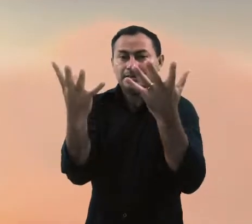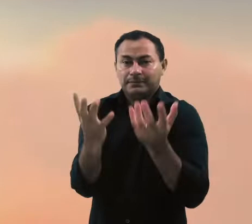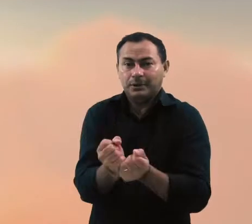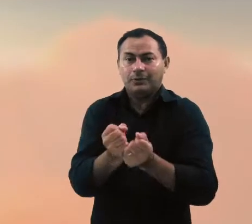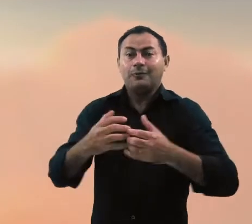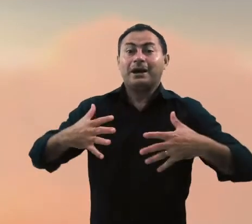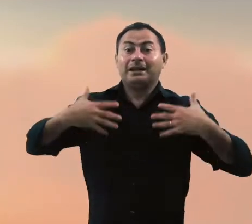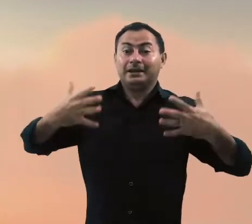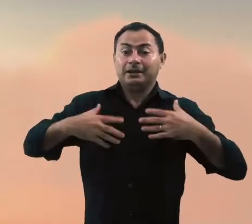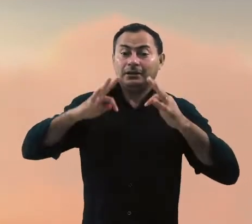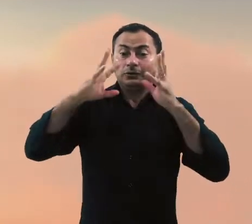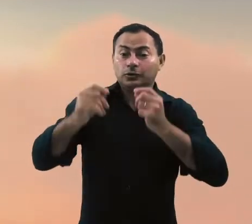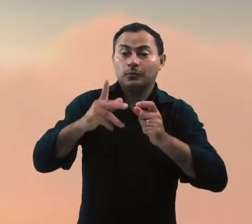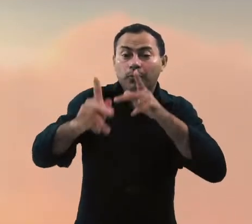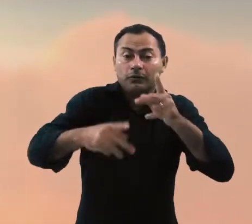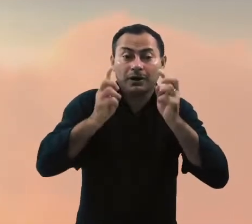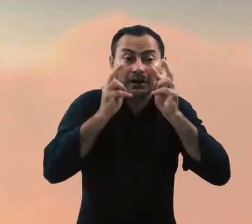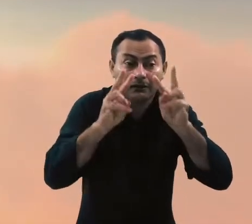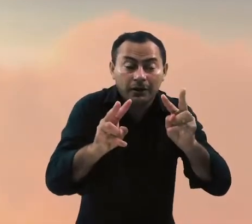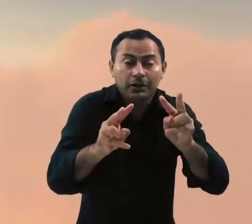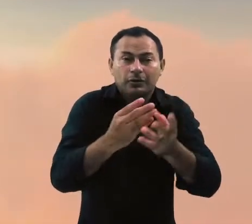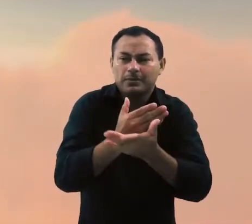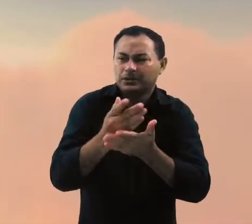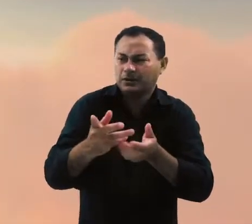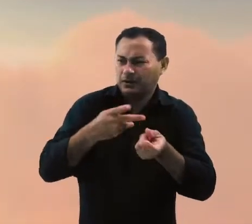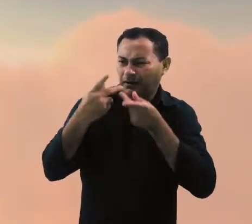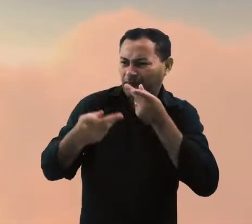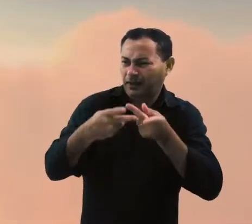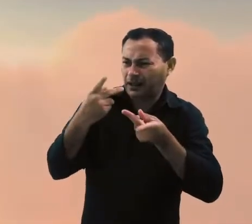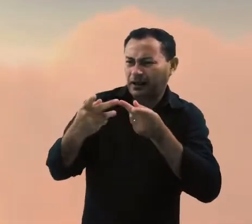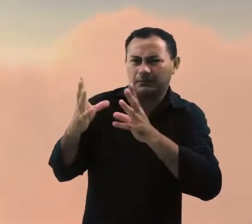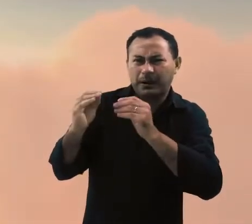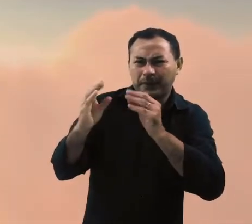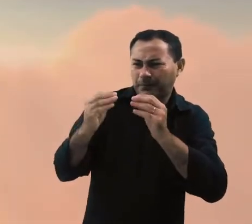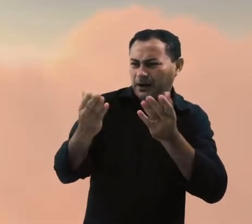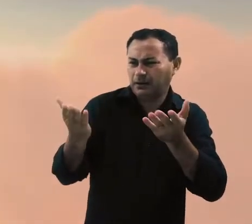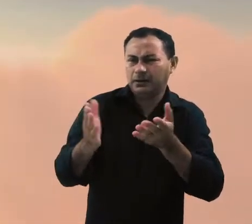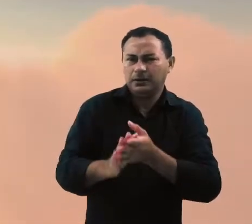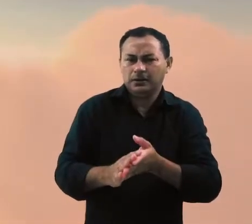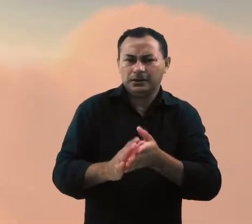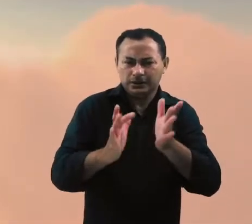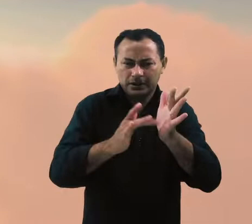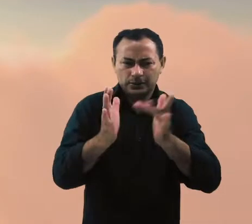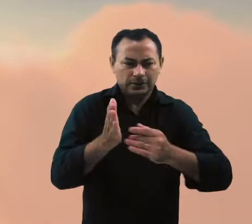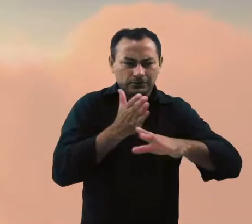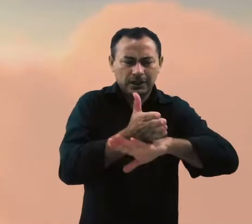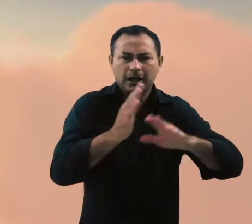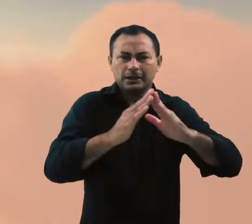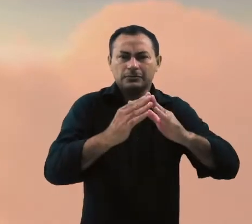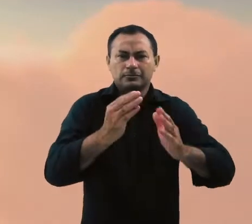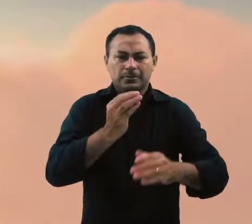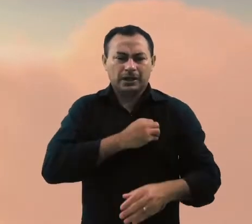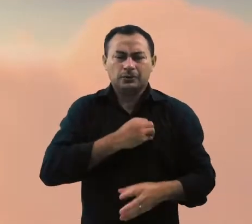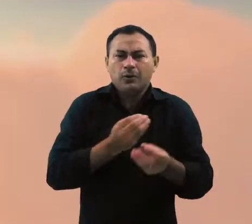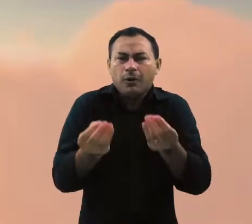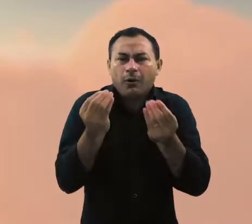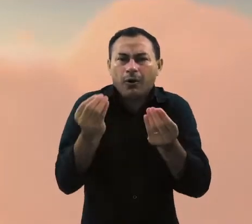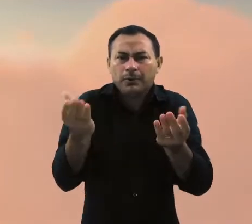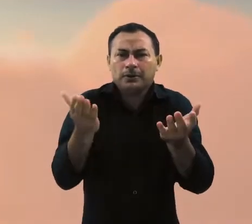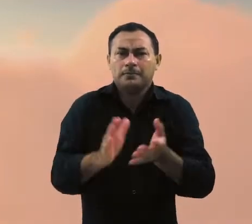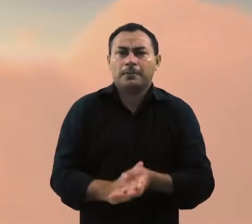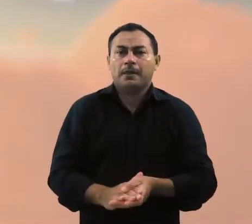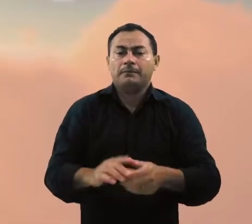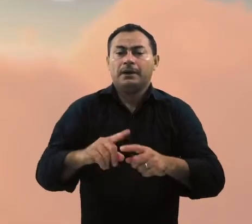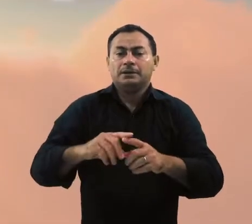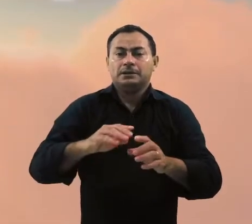o recebeu com alegria todo o povo viu isso e começou a se queixar ele se hospedou na casa de um pecador Como